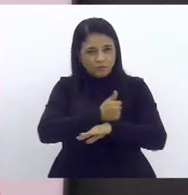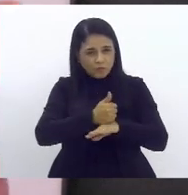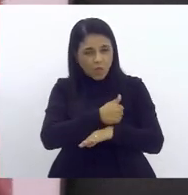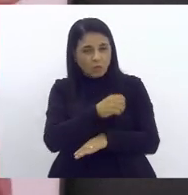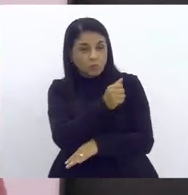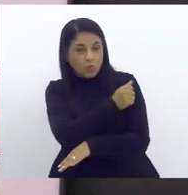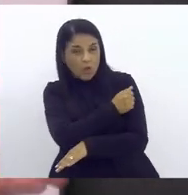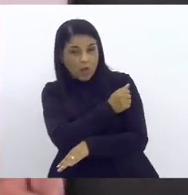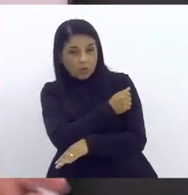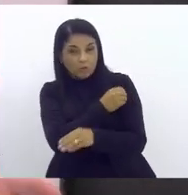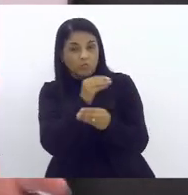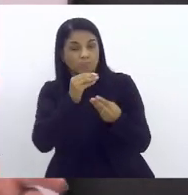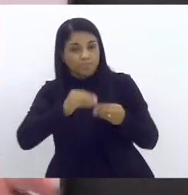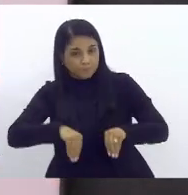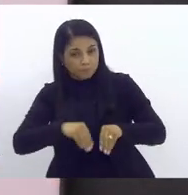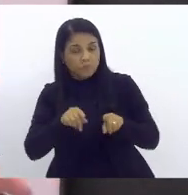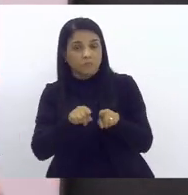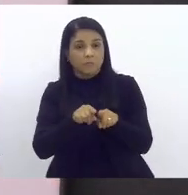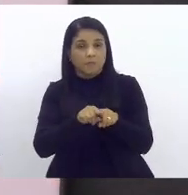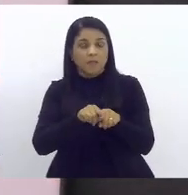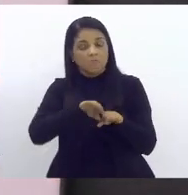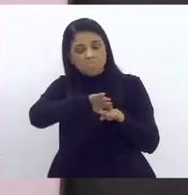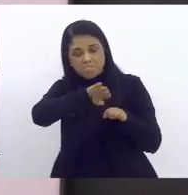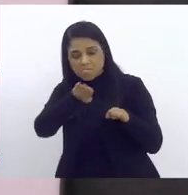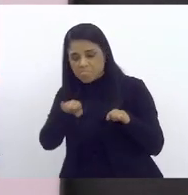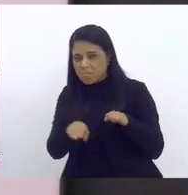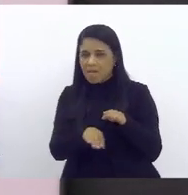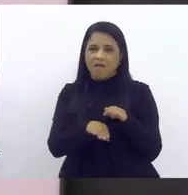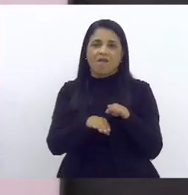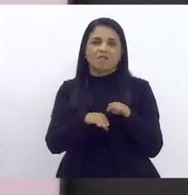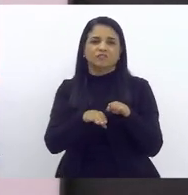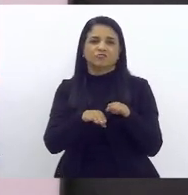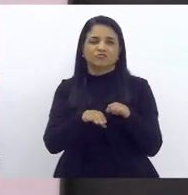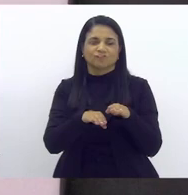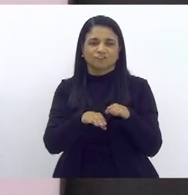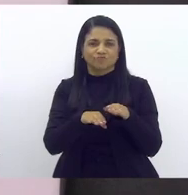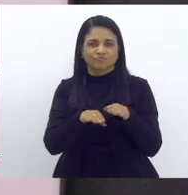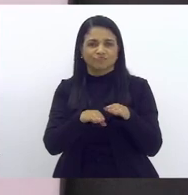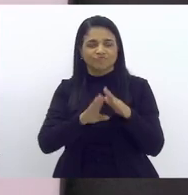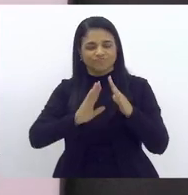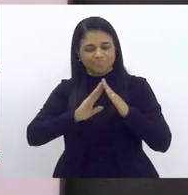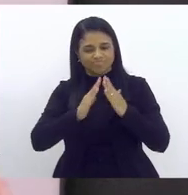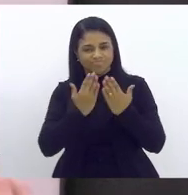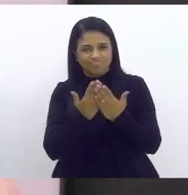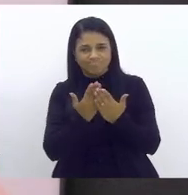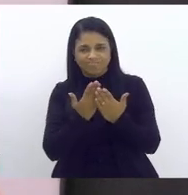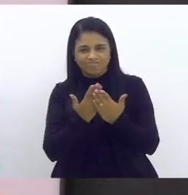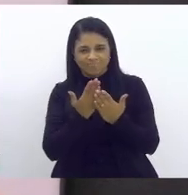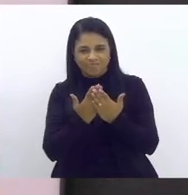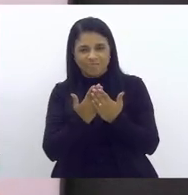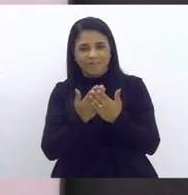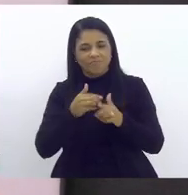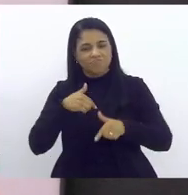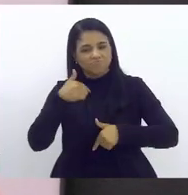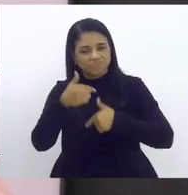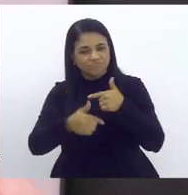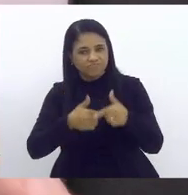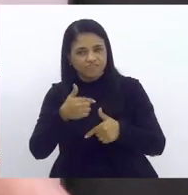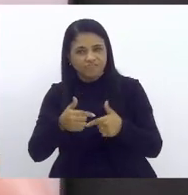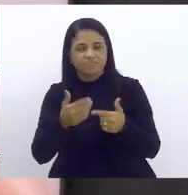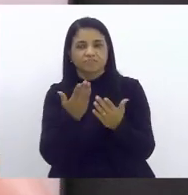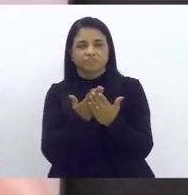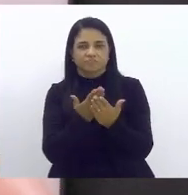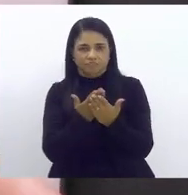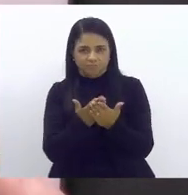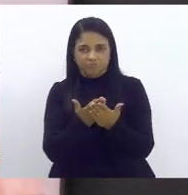estudante, com um baixo rendimento dessas escolas. E, no dia 14 de dezembro, nós